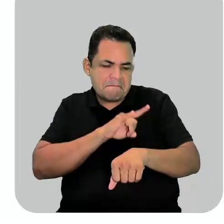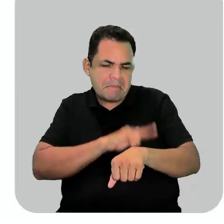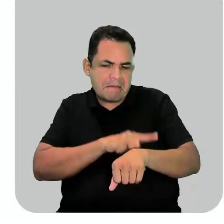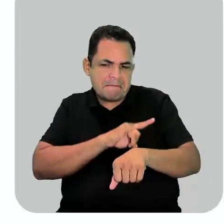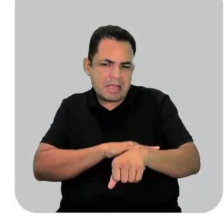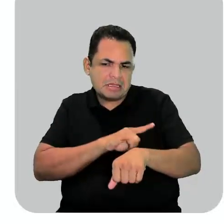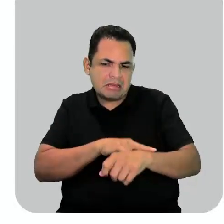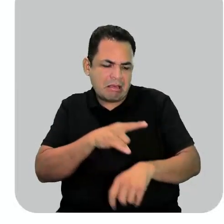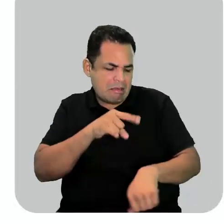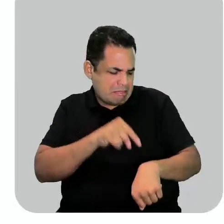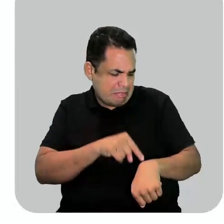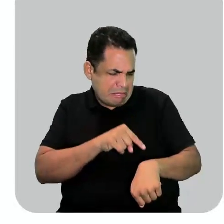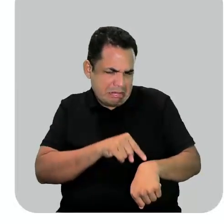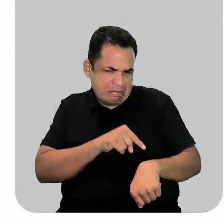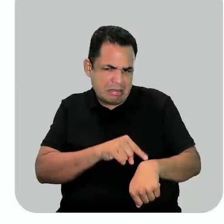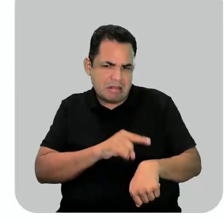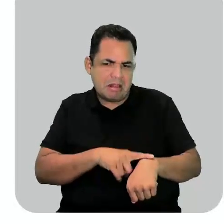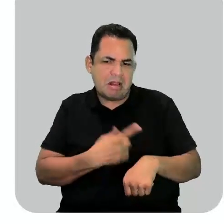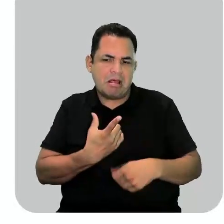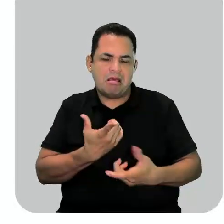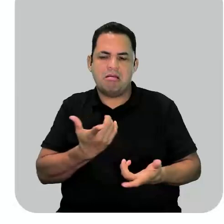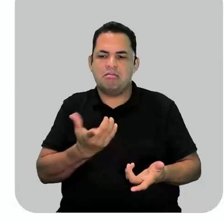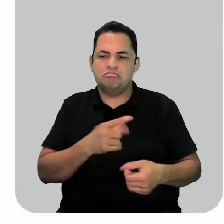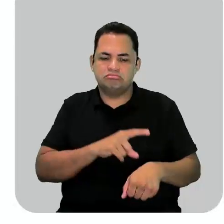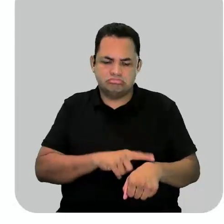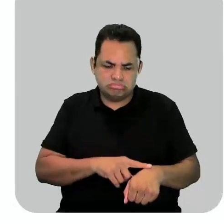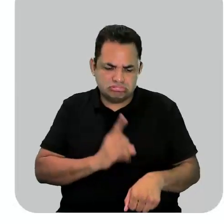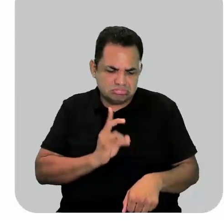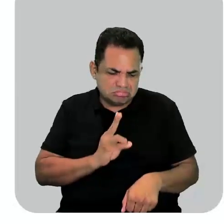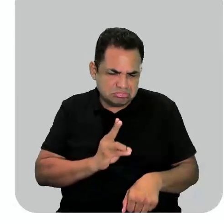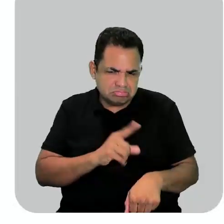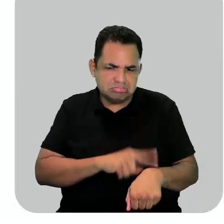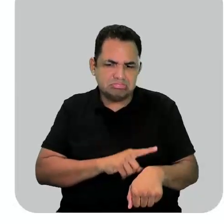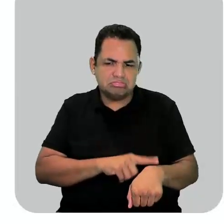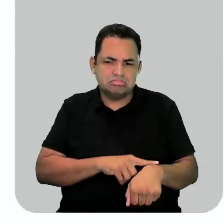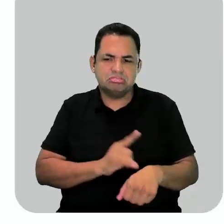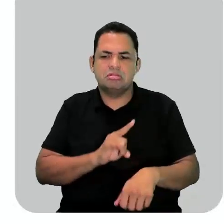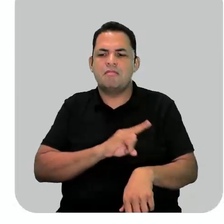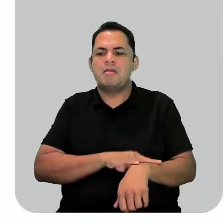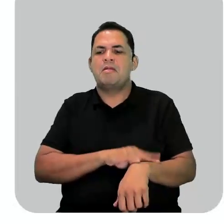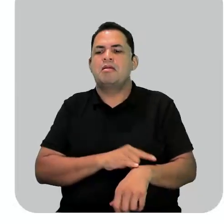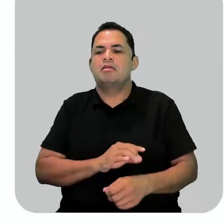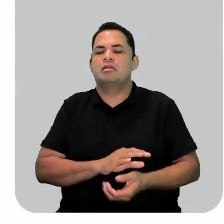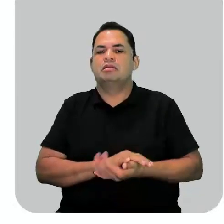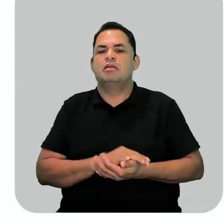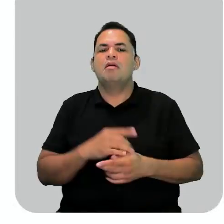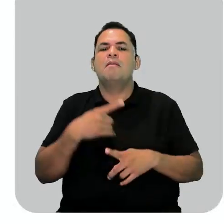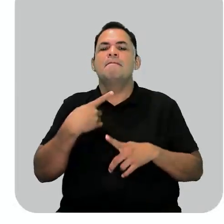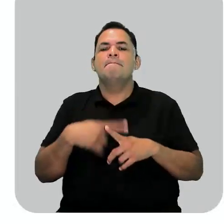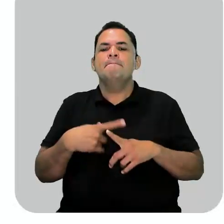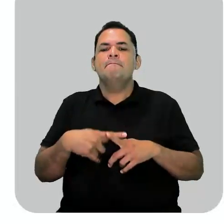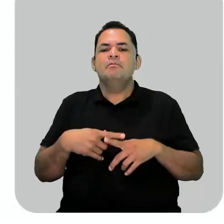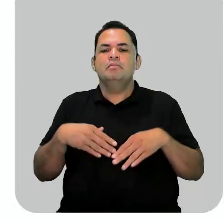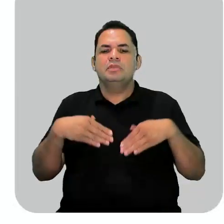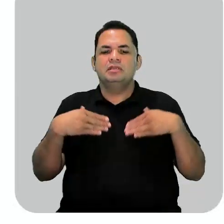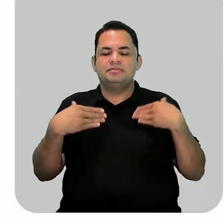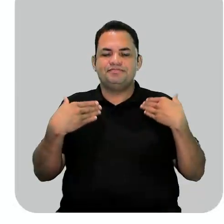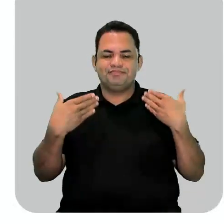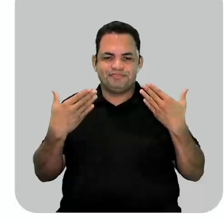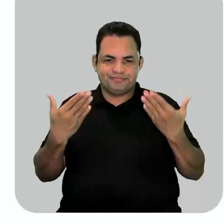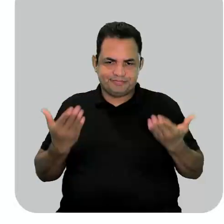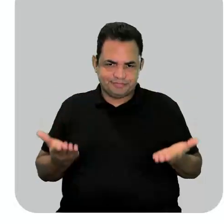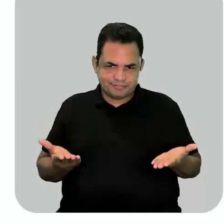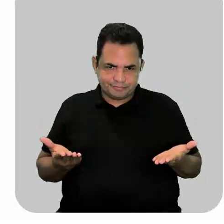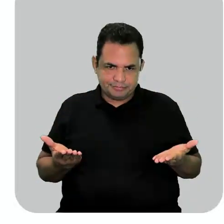ir ao banheiro fazer xixi quase que constantemente. Por que será? Qual